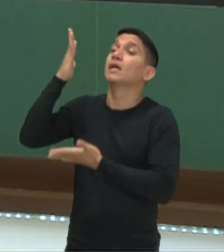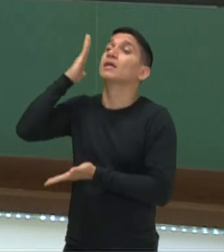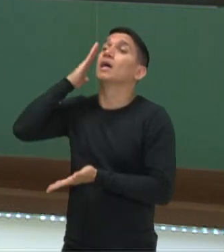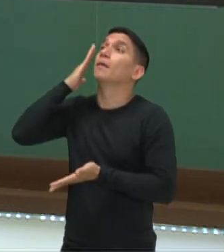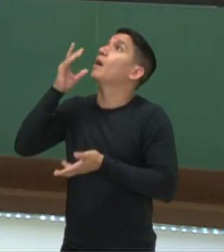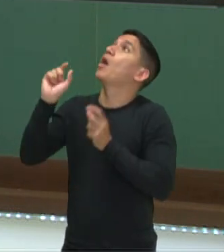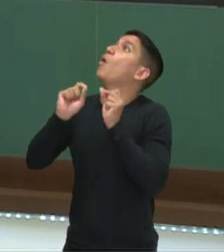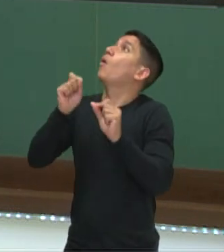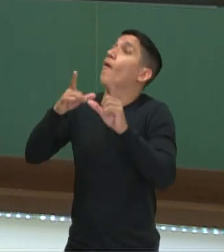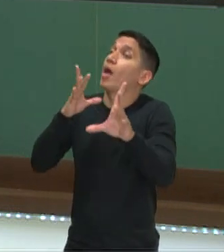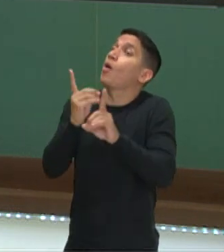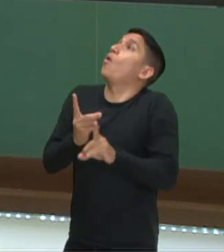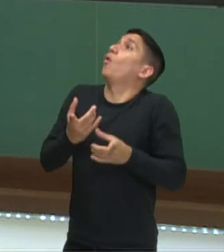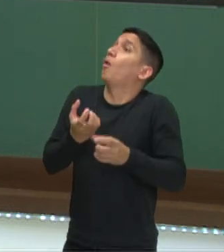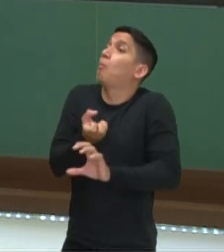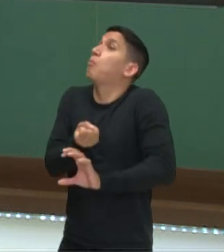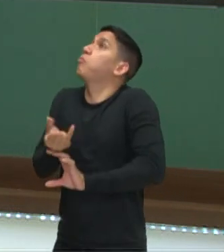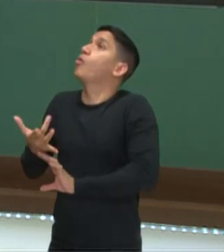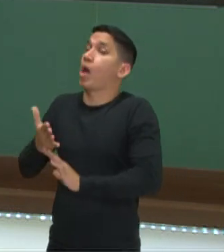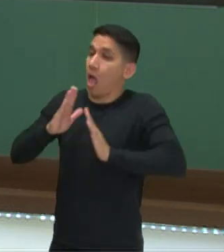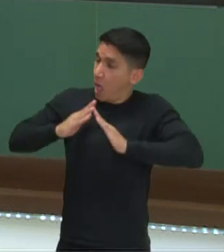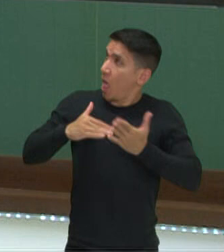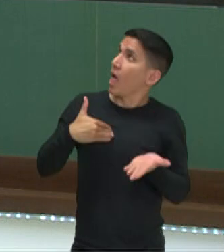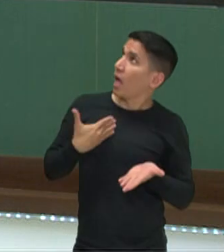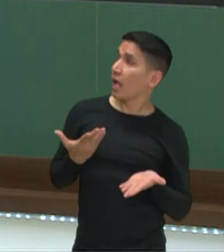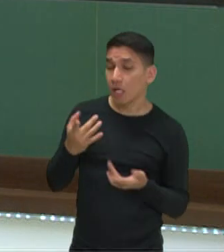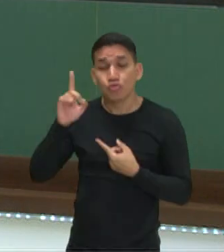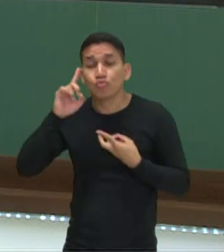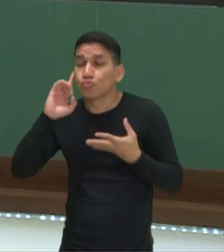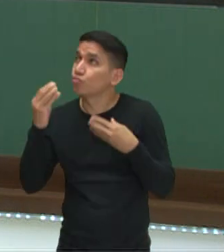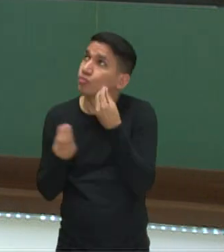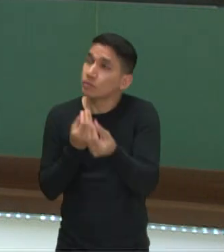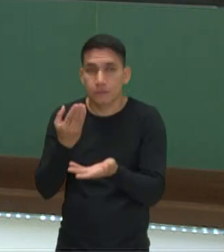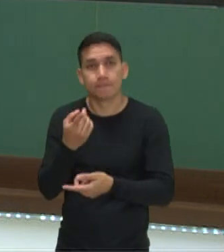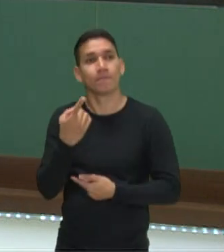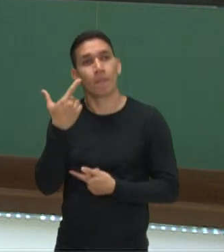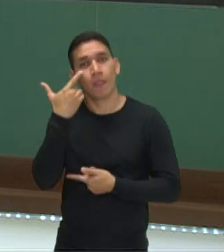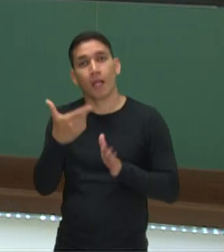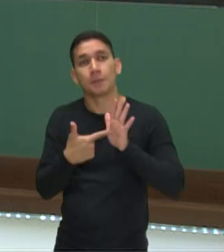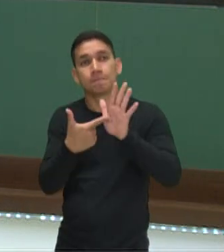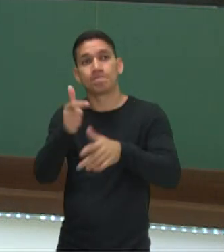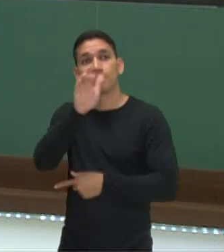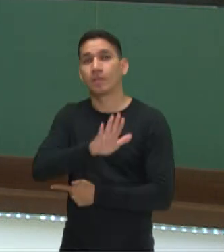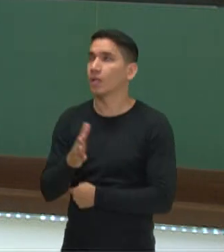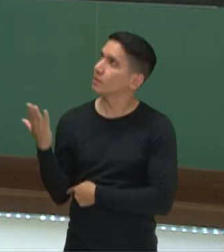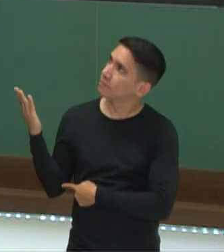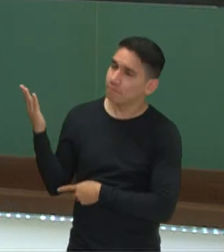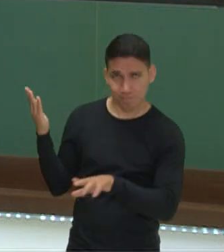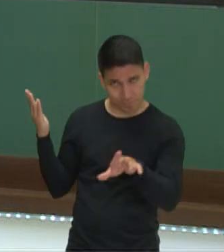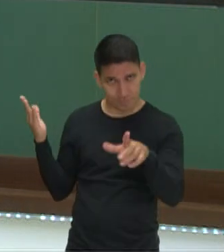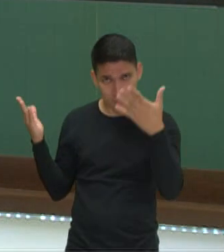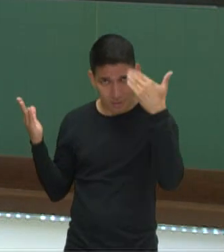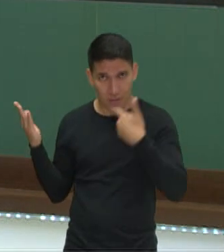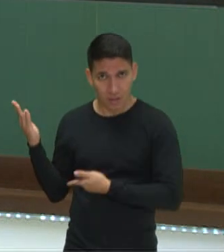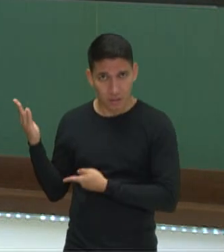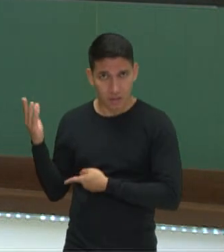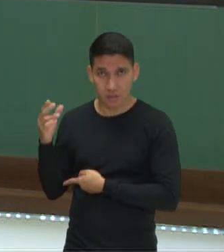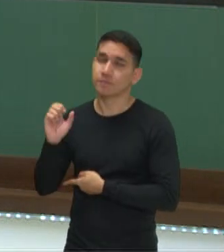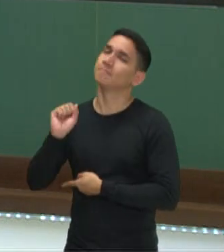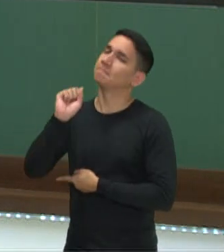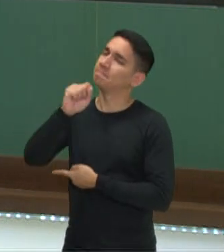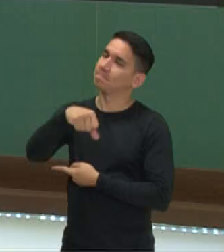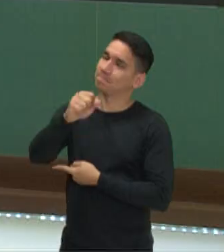que eu encontro polímeros aqui em minha casa, no meu dia a dia. Essas imagens aqui revelam bastante, professor? Sim,